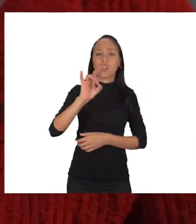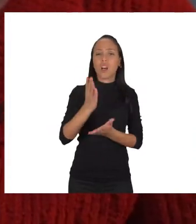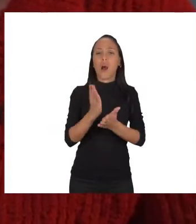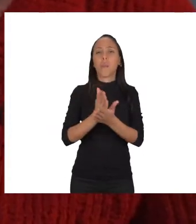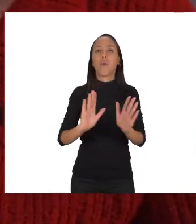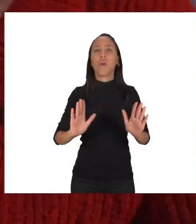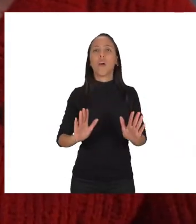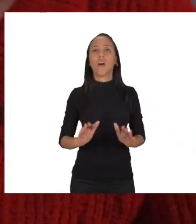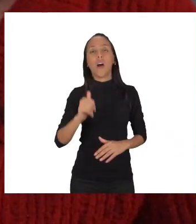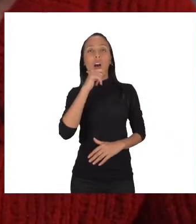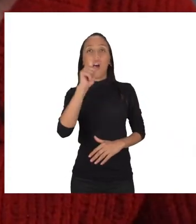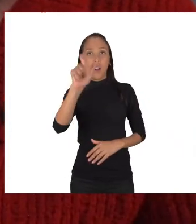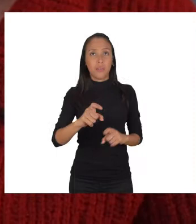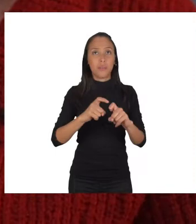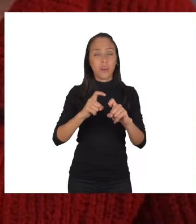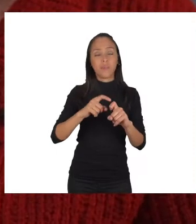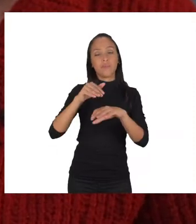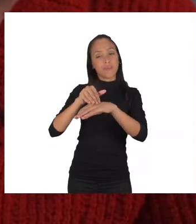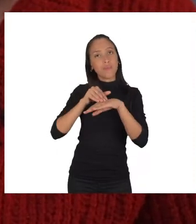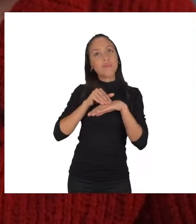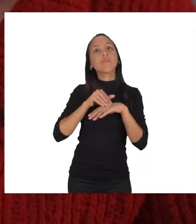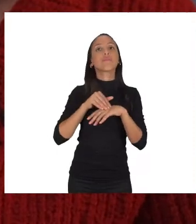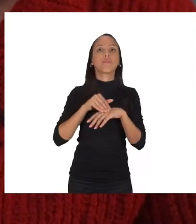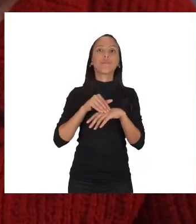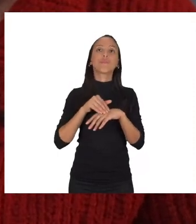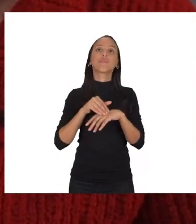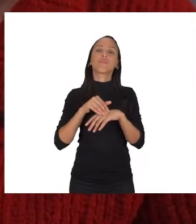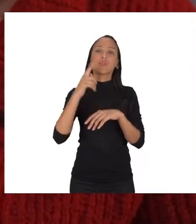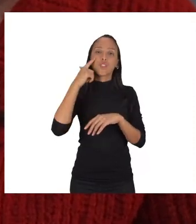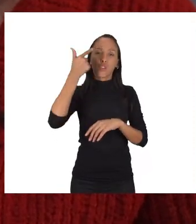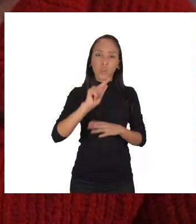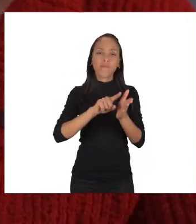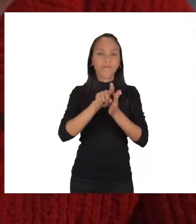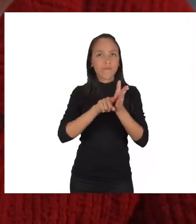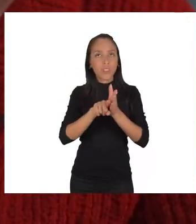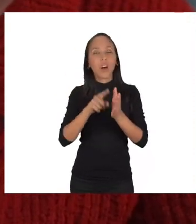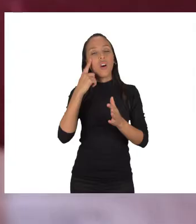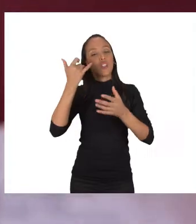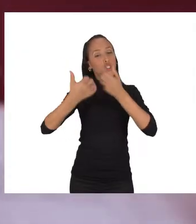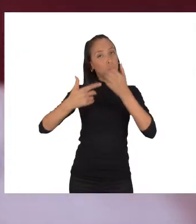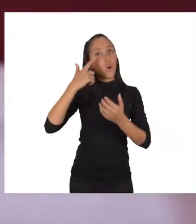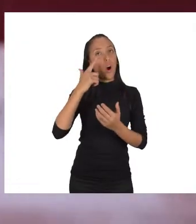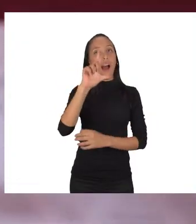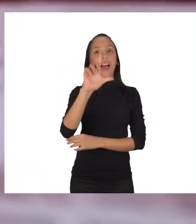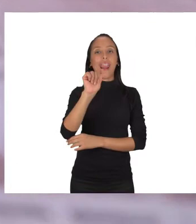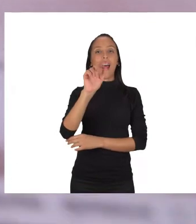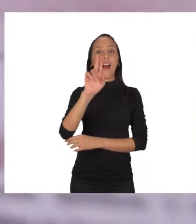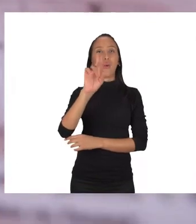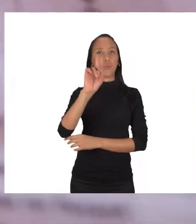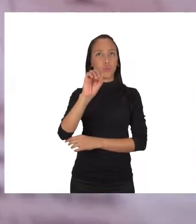essa médica pegou e me atendeu novamente, e daí ela explicou sobre o laudo.